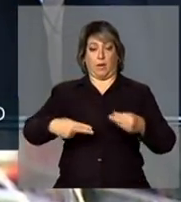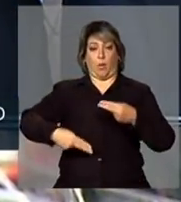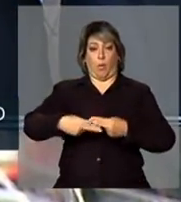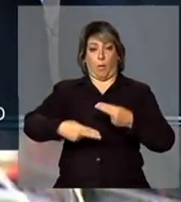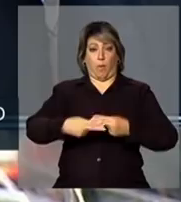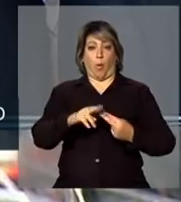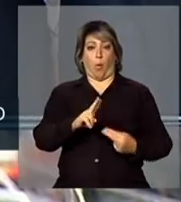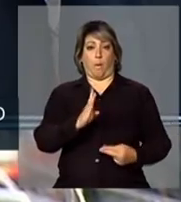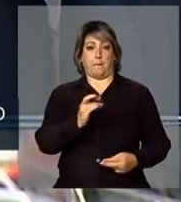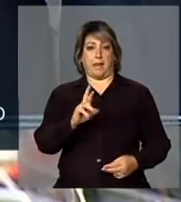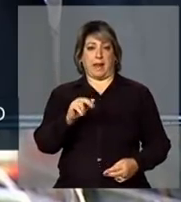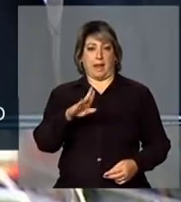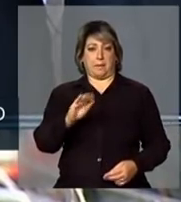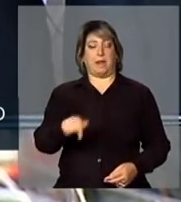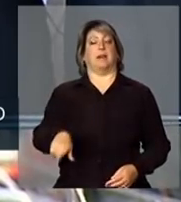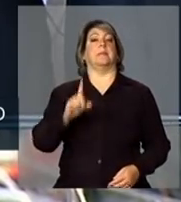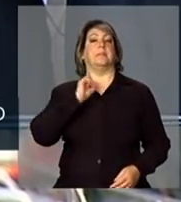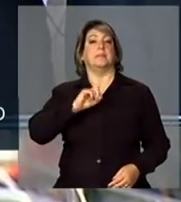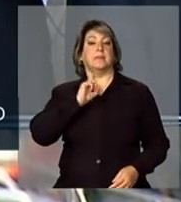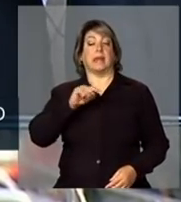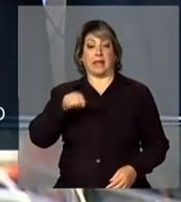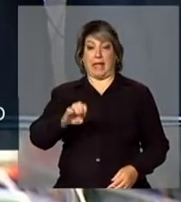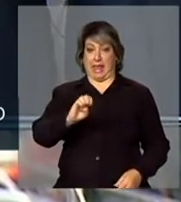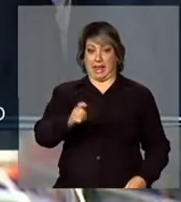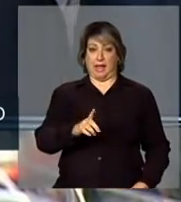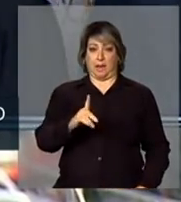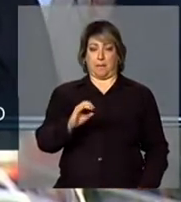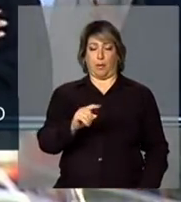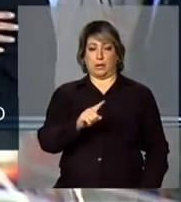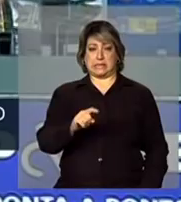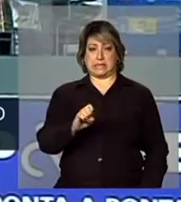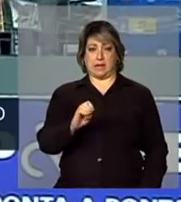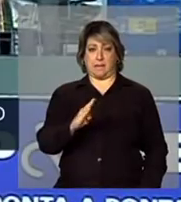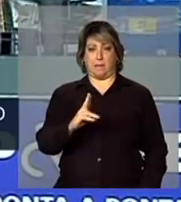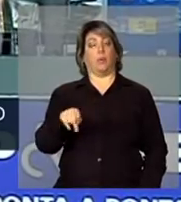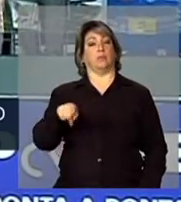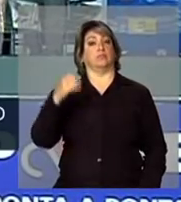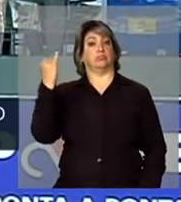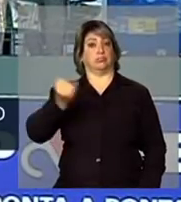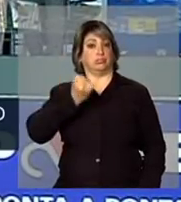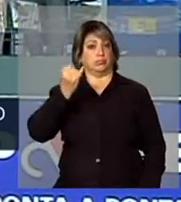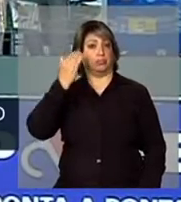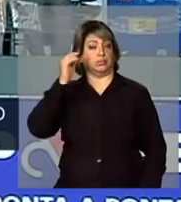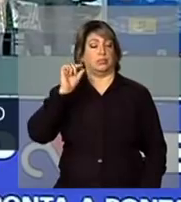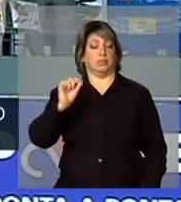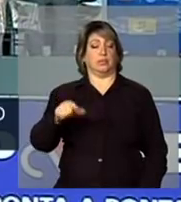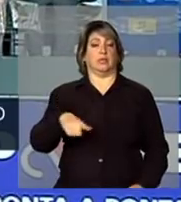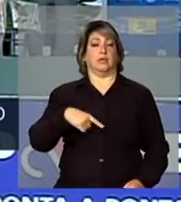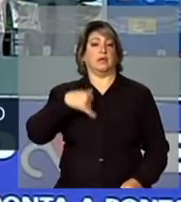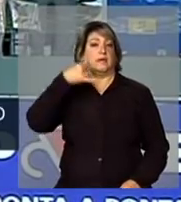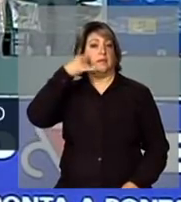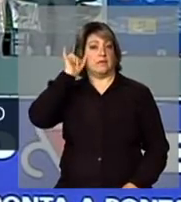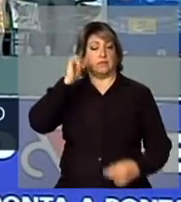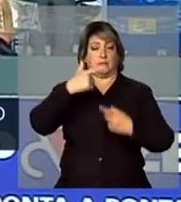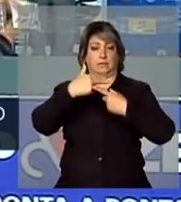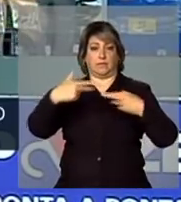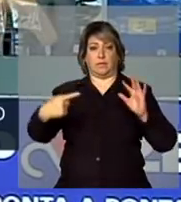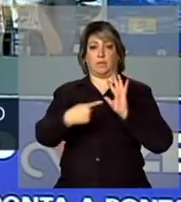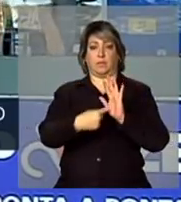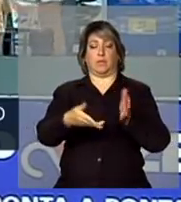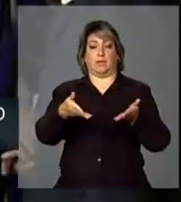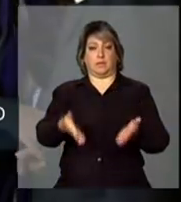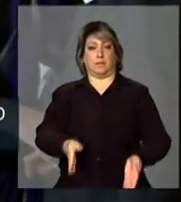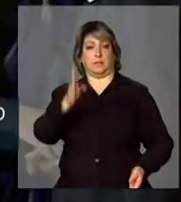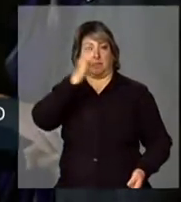Gerais. A Expo Zebu, que é considerada uma das mais importantes exposições da pecuária brasileira, é realizada